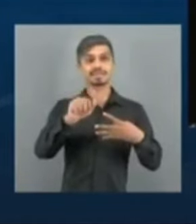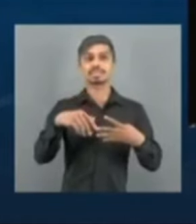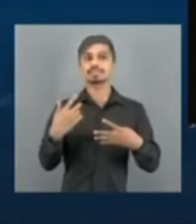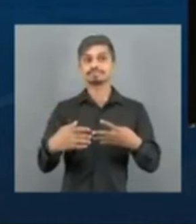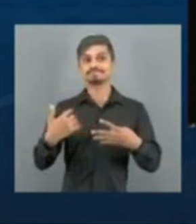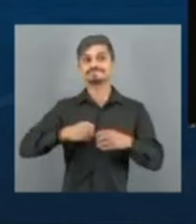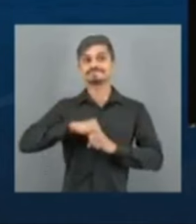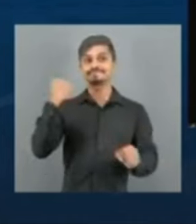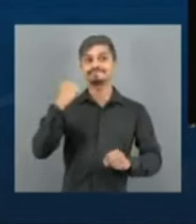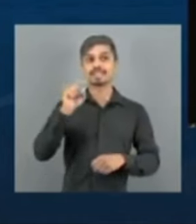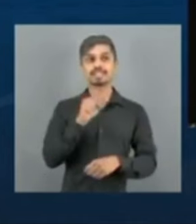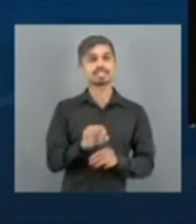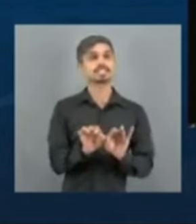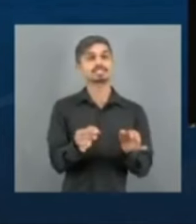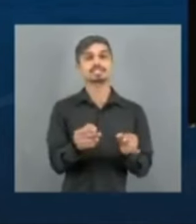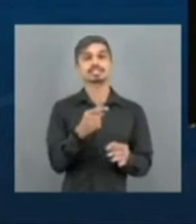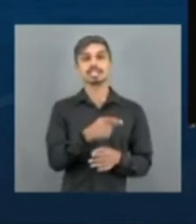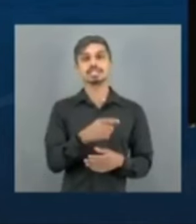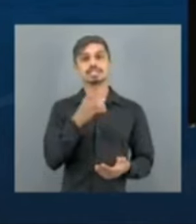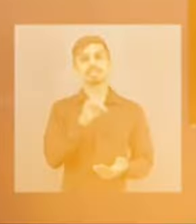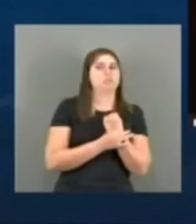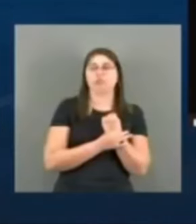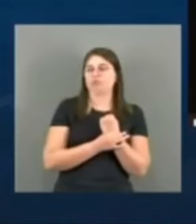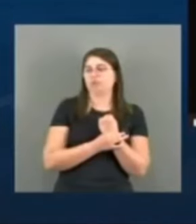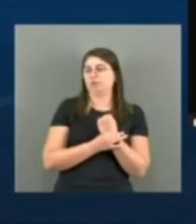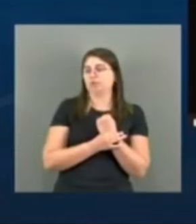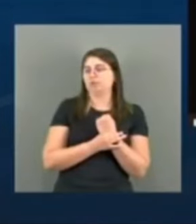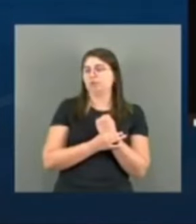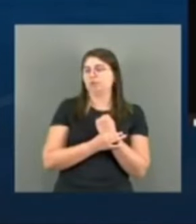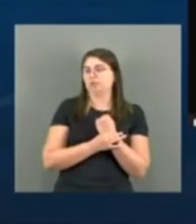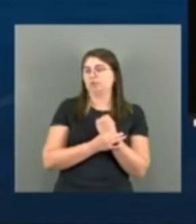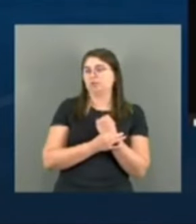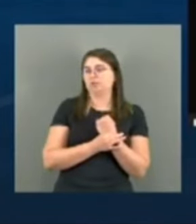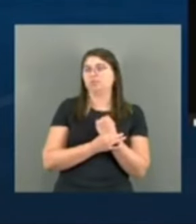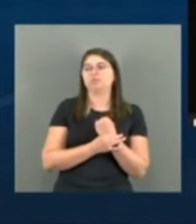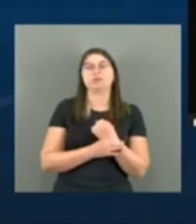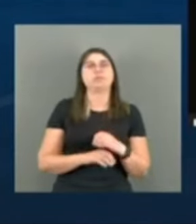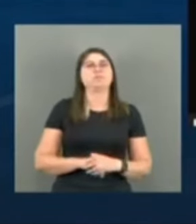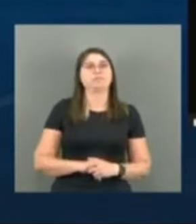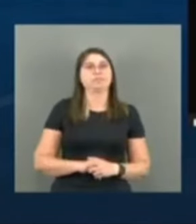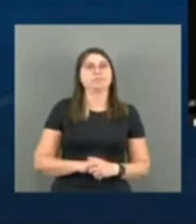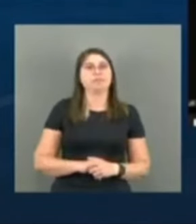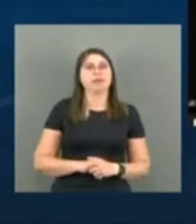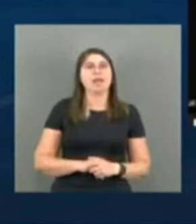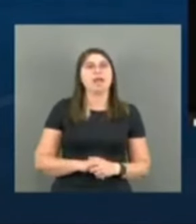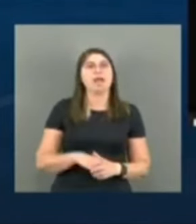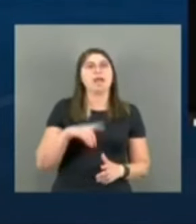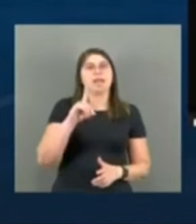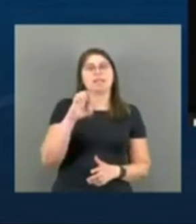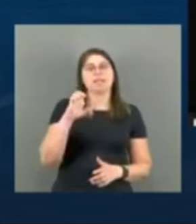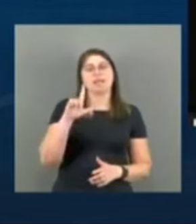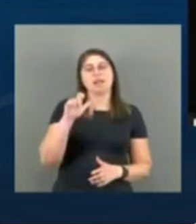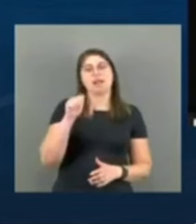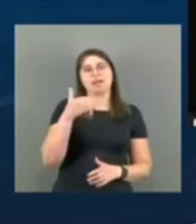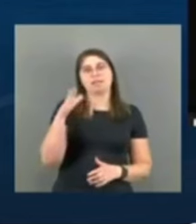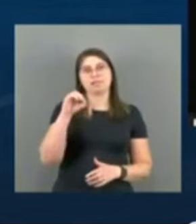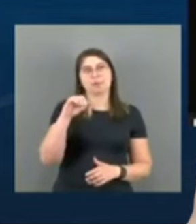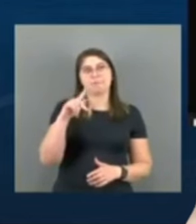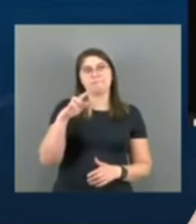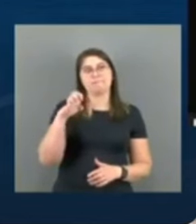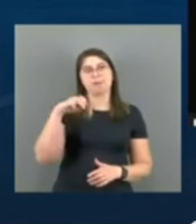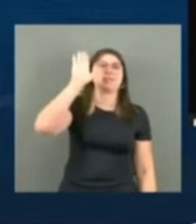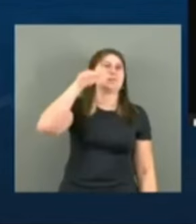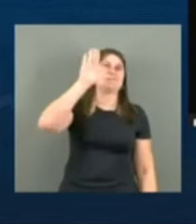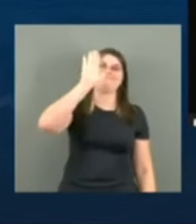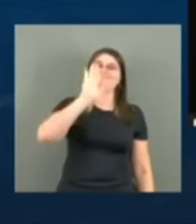Que simplesmente posso te garantir que ele fez isso por conta própria. Eu vou dar entrelinhas para você entender. Não me garante um presidente dos árbitros não